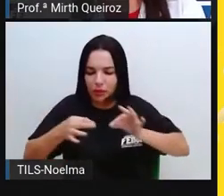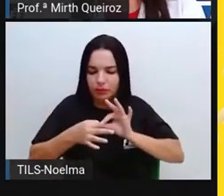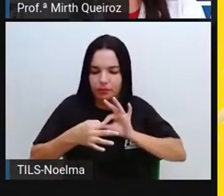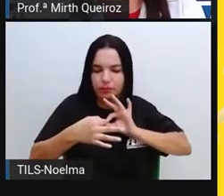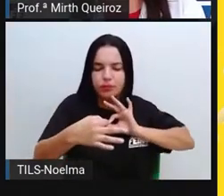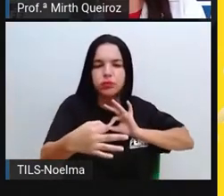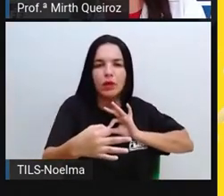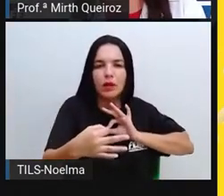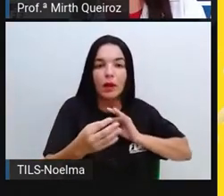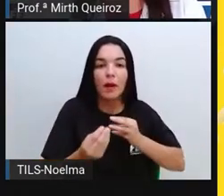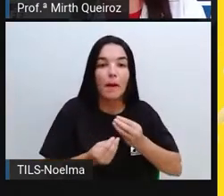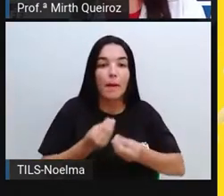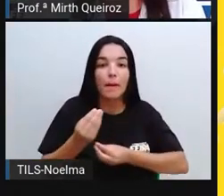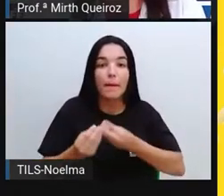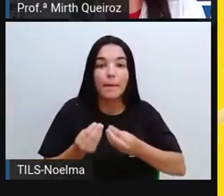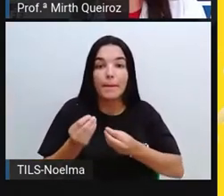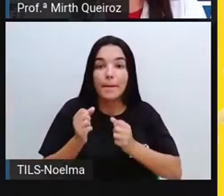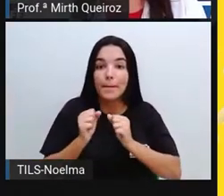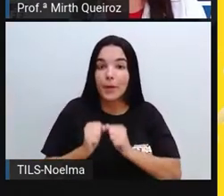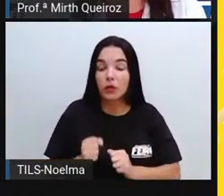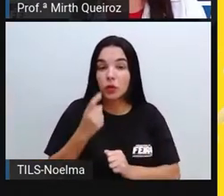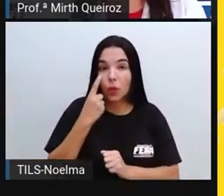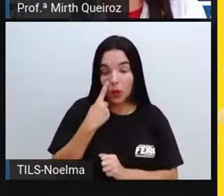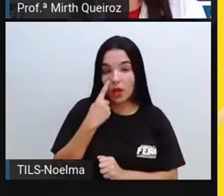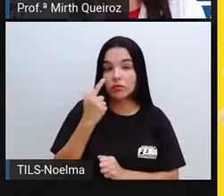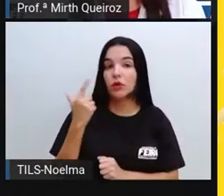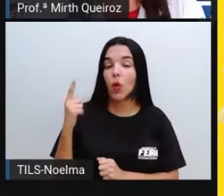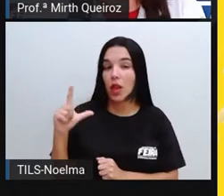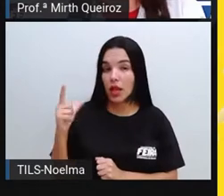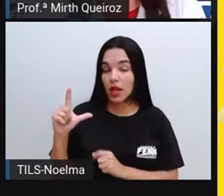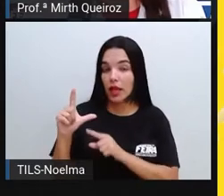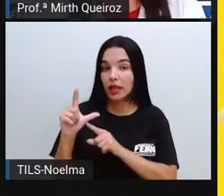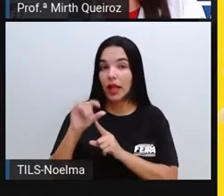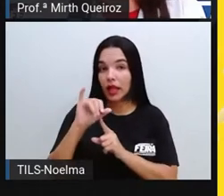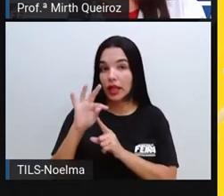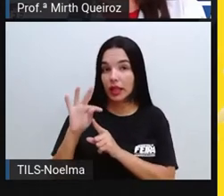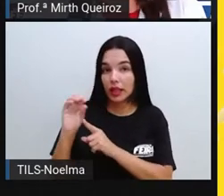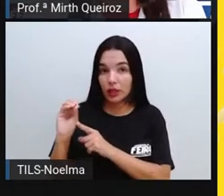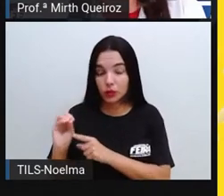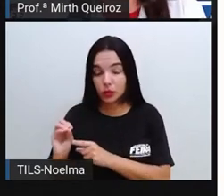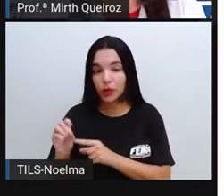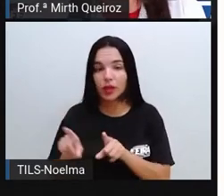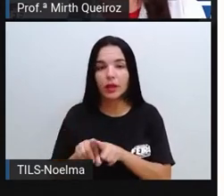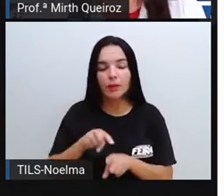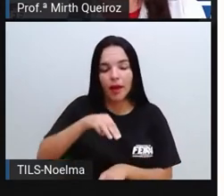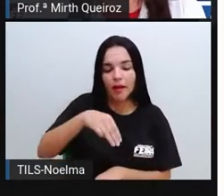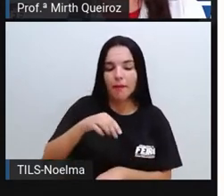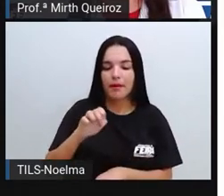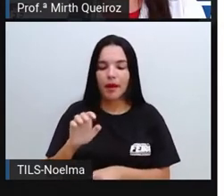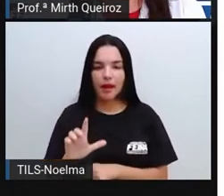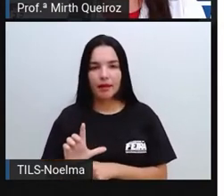né? A gente vai focar nas mais utilizadas, que são o litro e o mililitro.